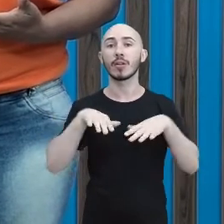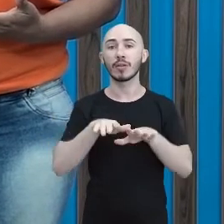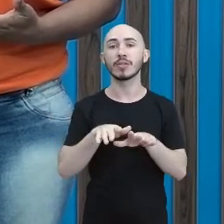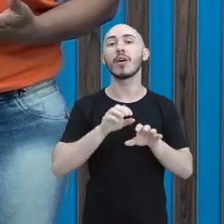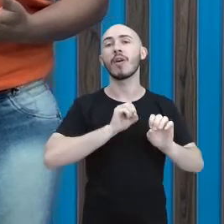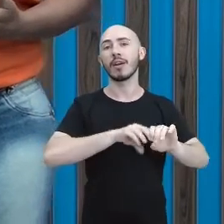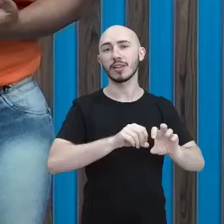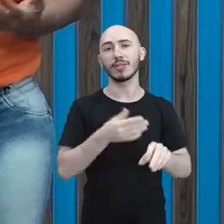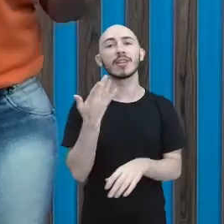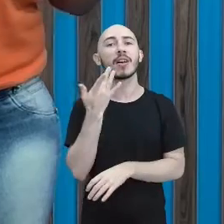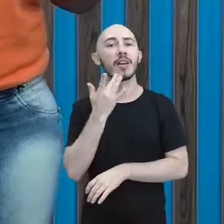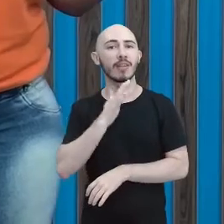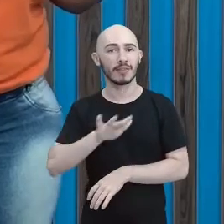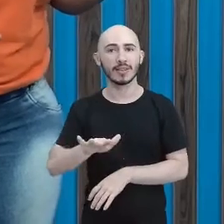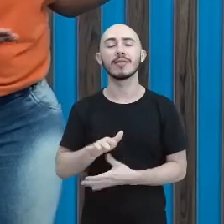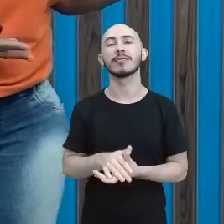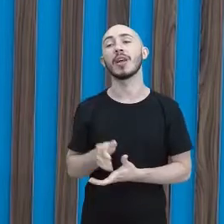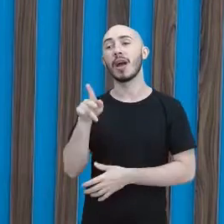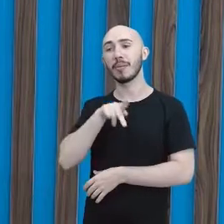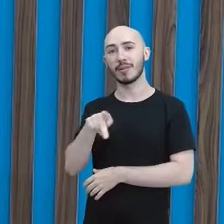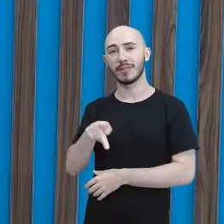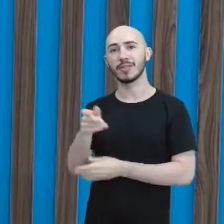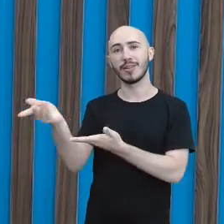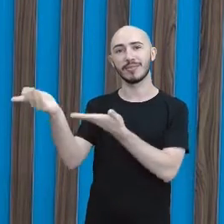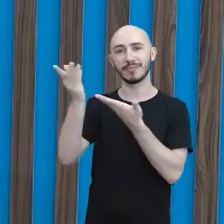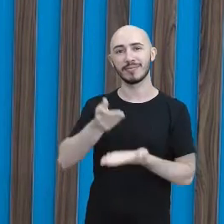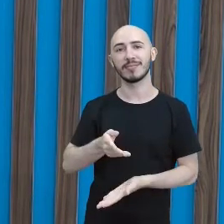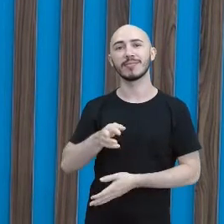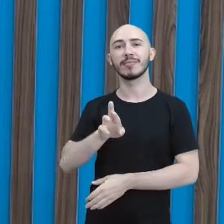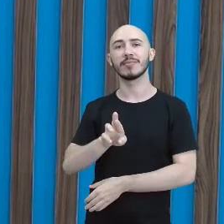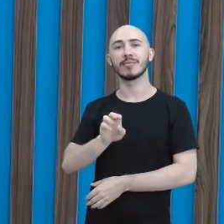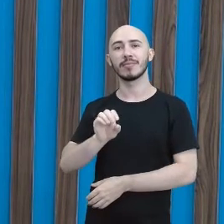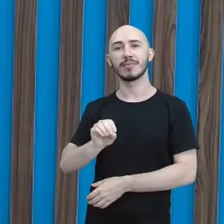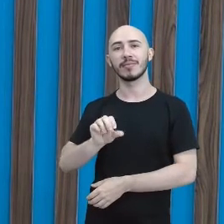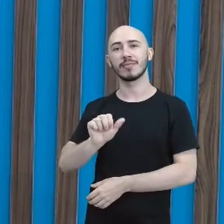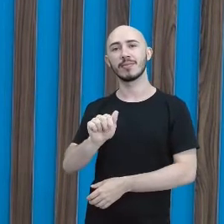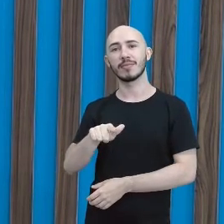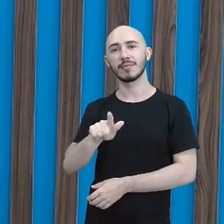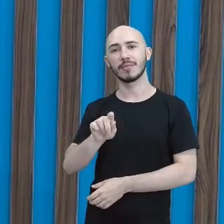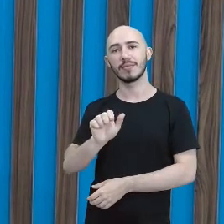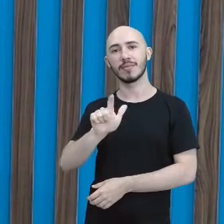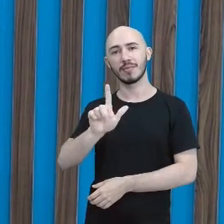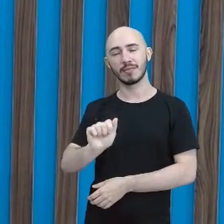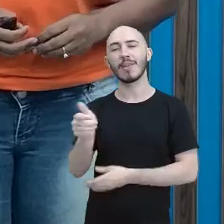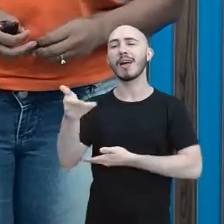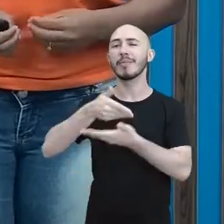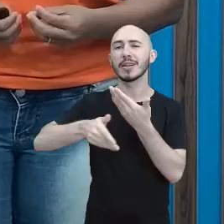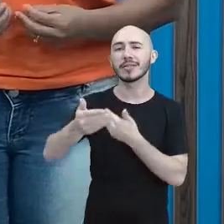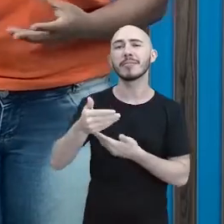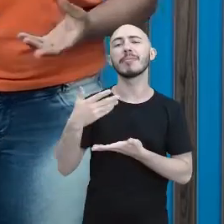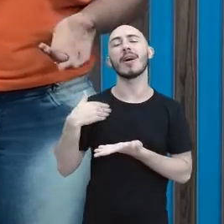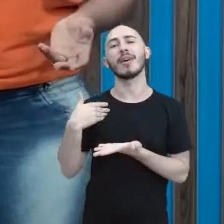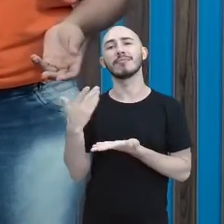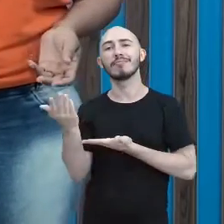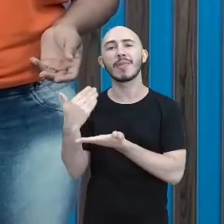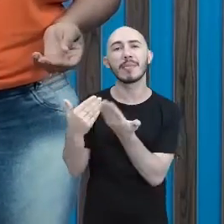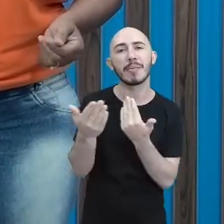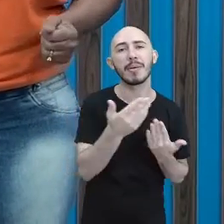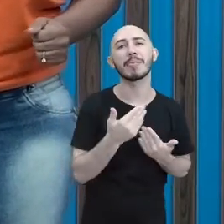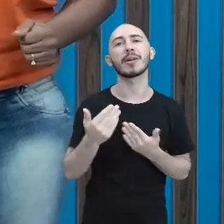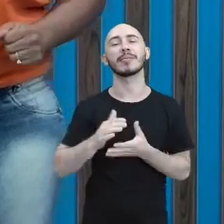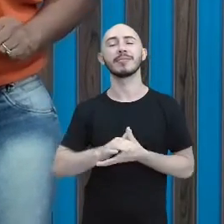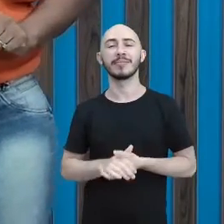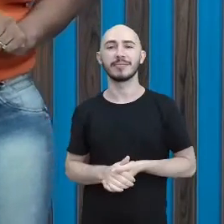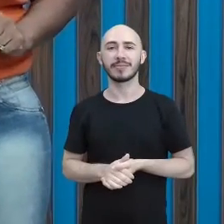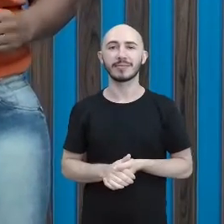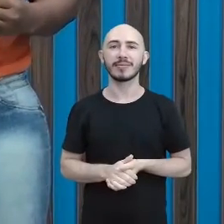educação infantil. Temos agora a professora Rosângela, que vai fazer parte desse nosso bate-papo, dessa nossa interação.